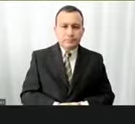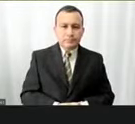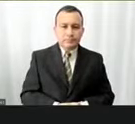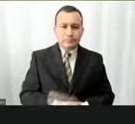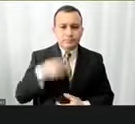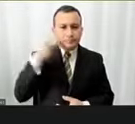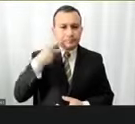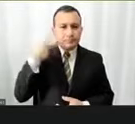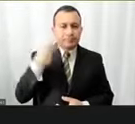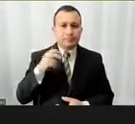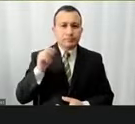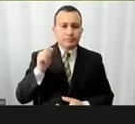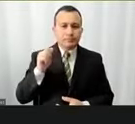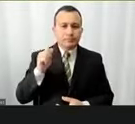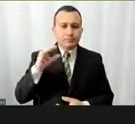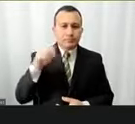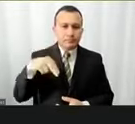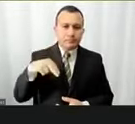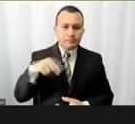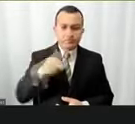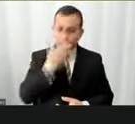Vereadora Devaí Cezinha Nascimento.